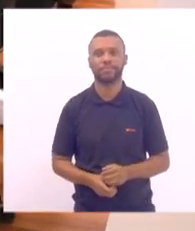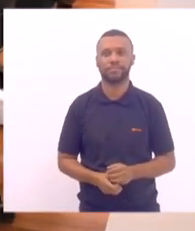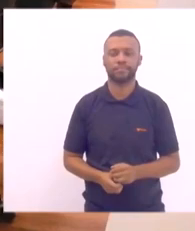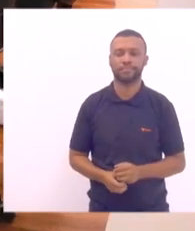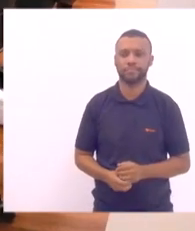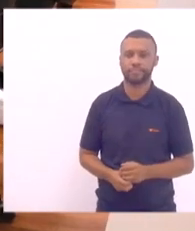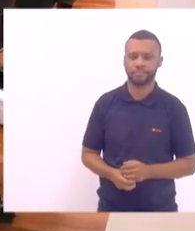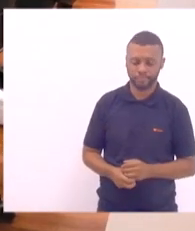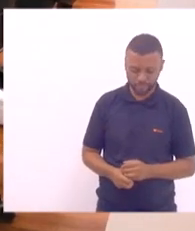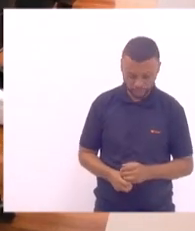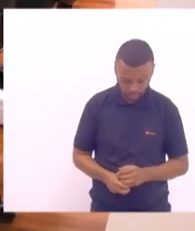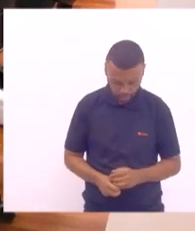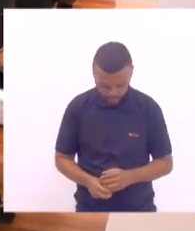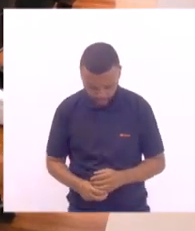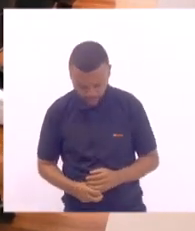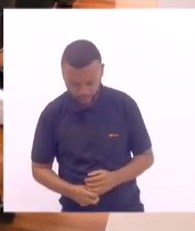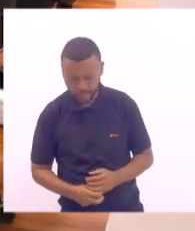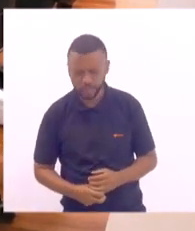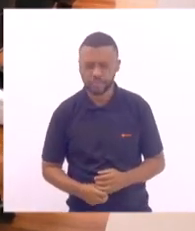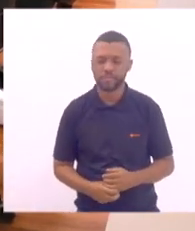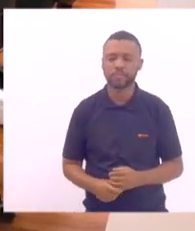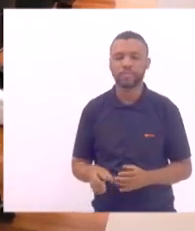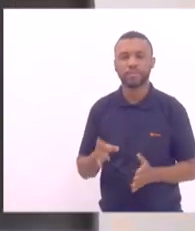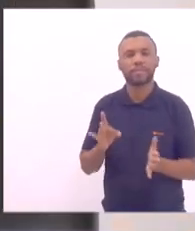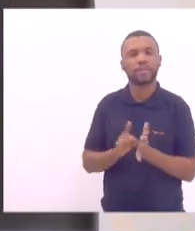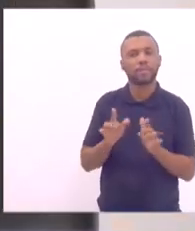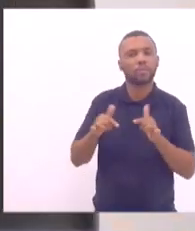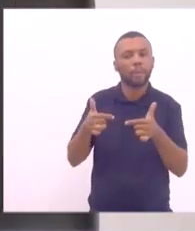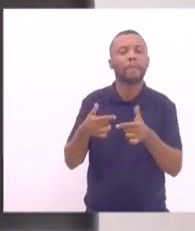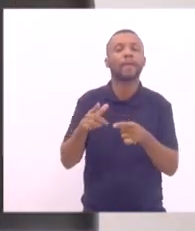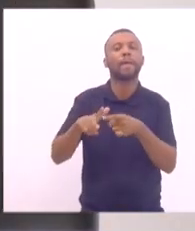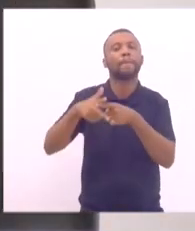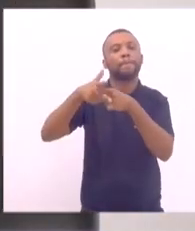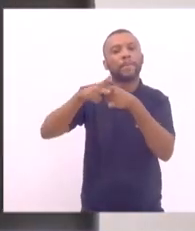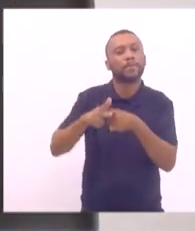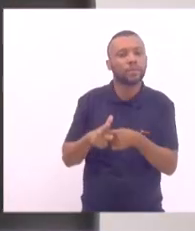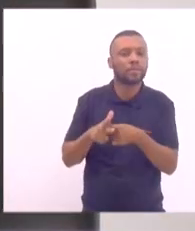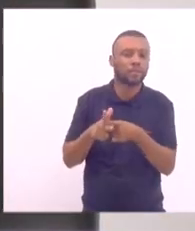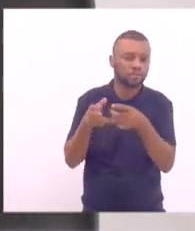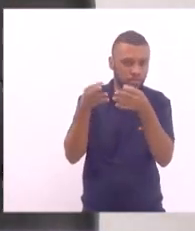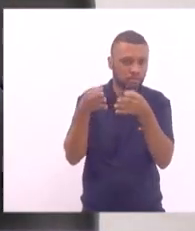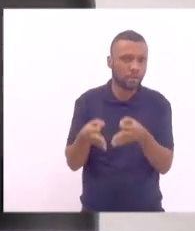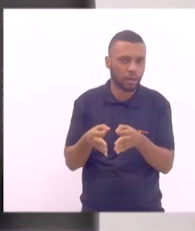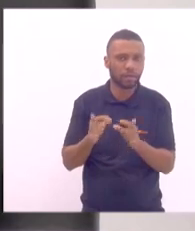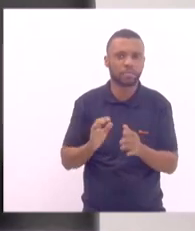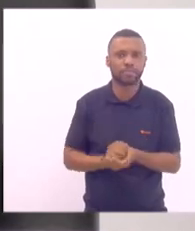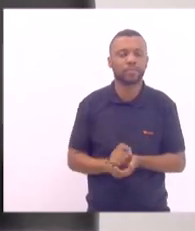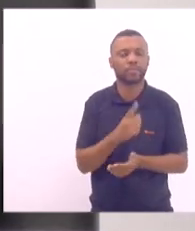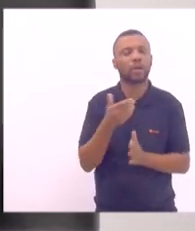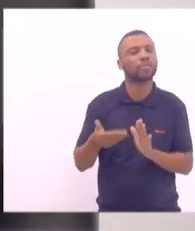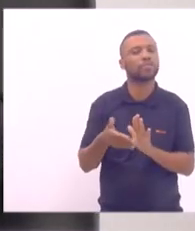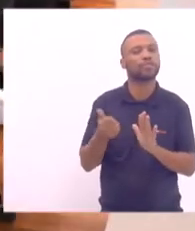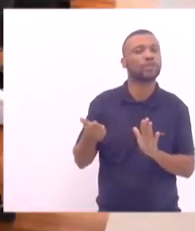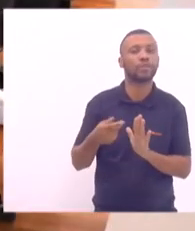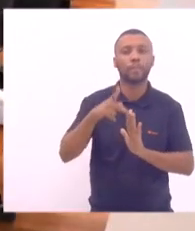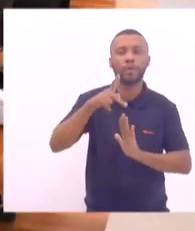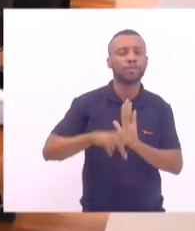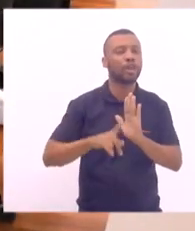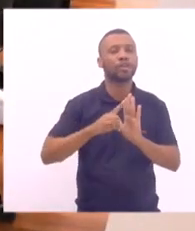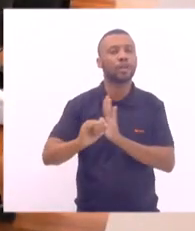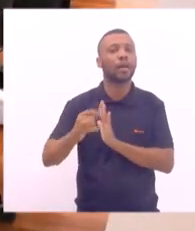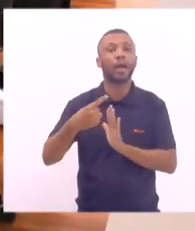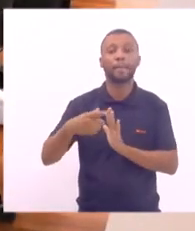Presidente, bora. Essa realmente é pela manutenção. Então, não olha dá só. Trazer essa insegurança jurídica. A gente retira. Esse projeto é de minha